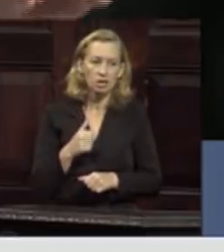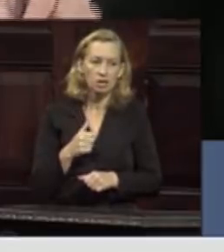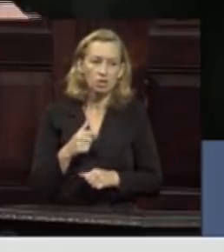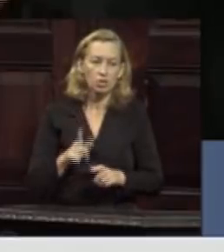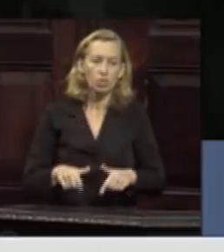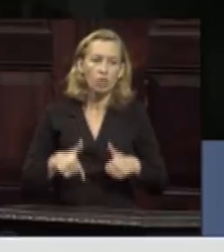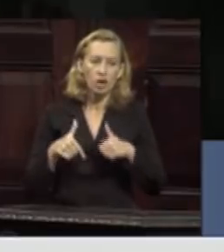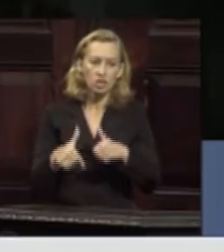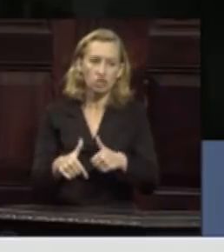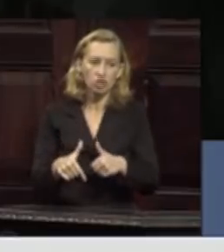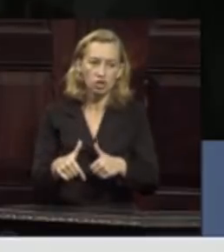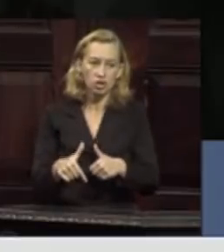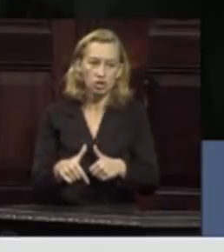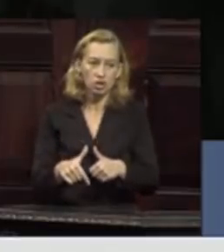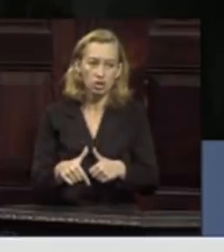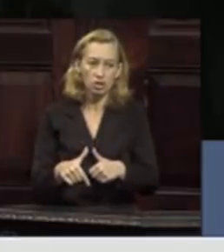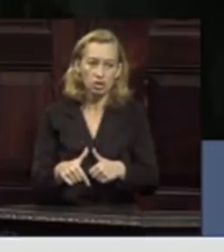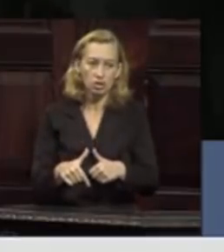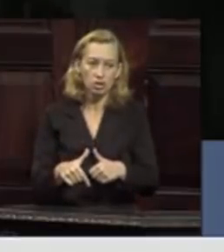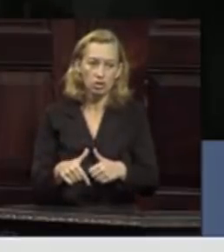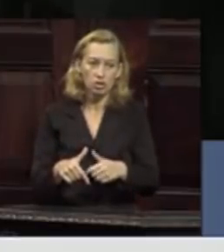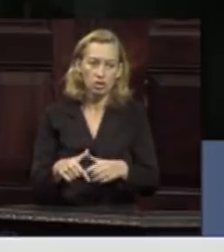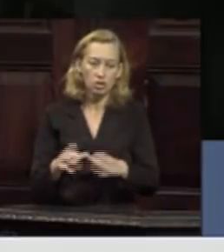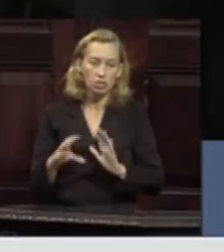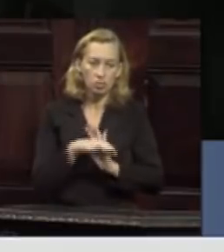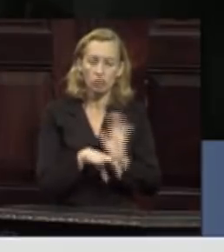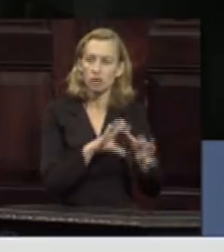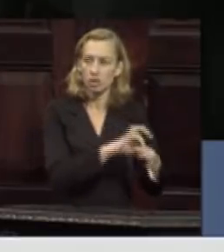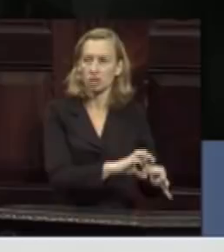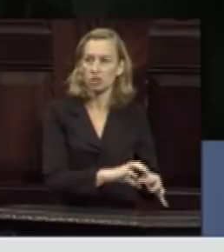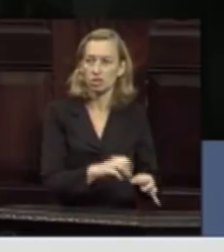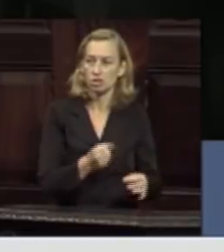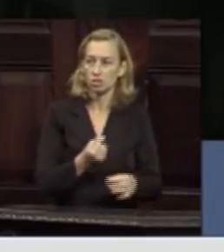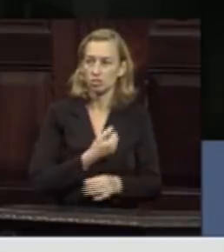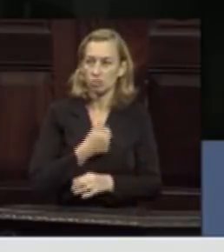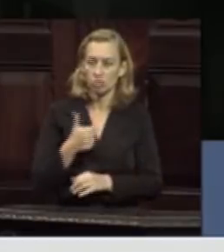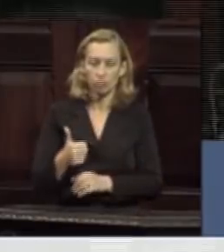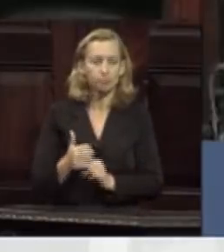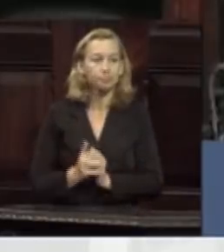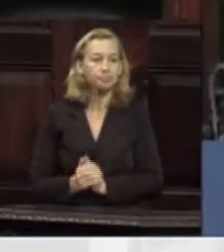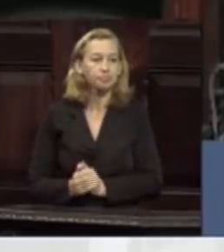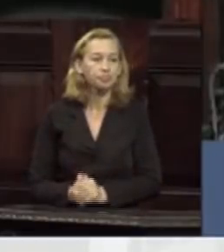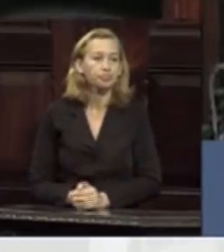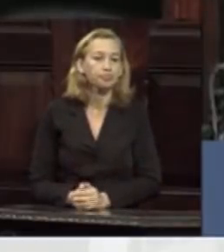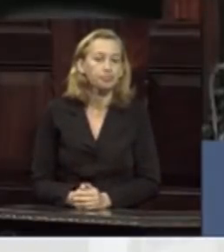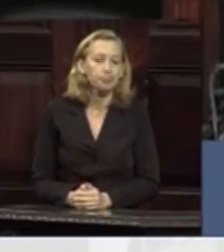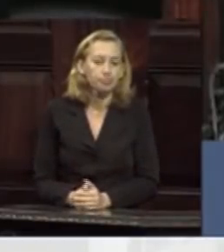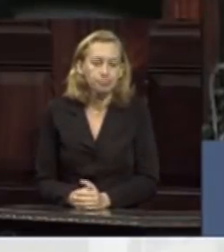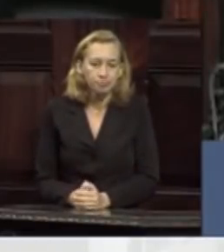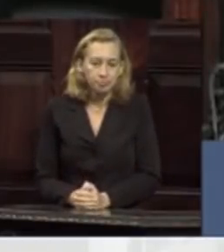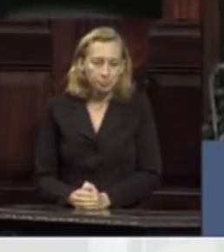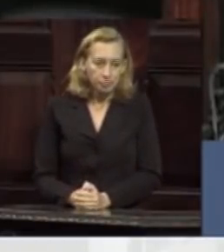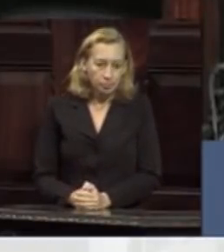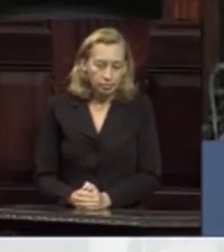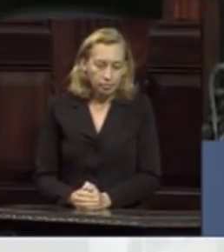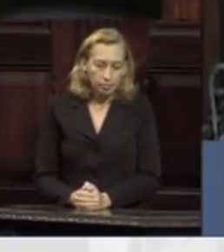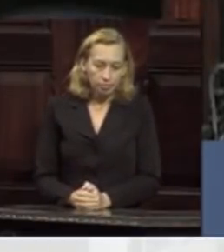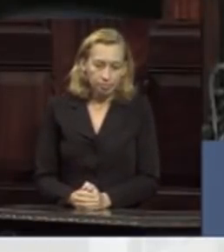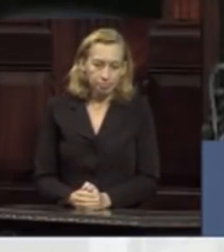o relator, ou seja, com o acréscimo da emenda número 1. Deputado Gustavo Tutuca.